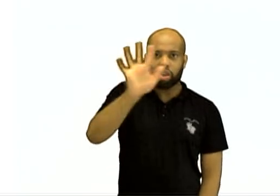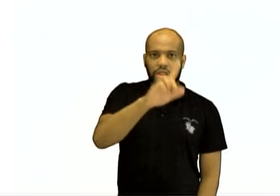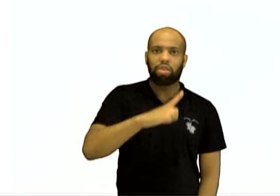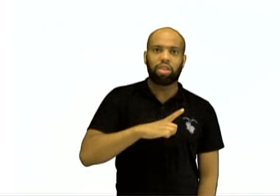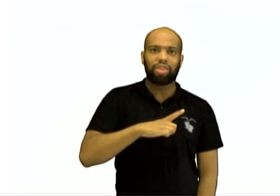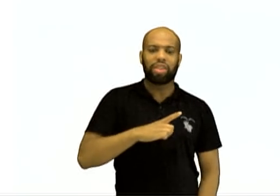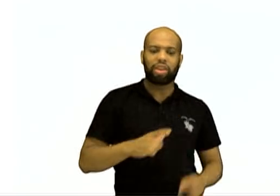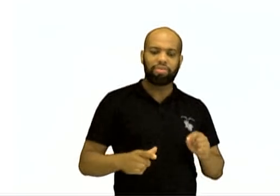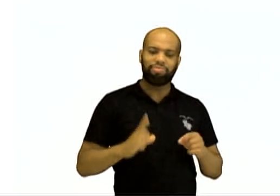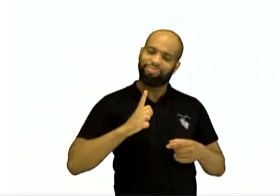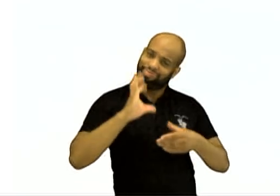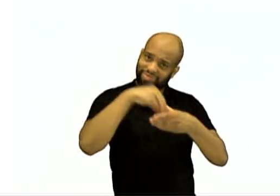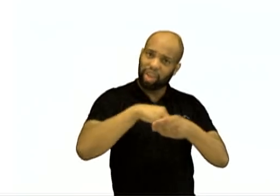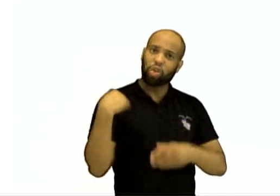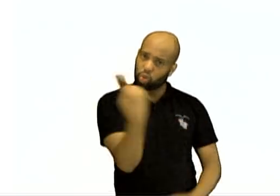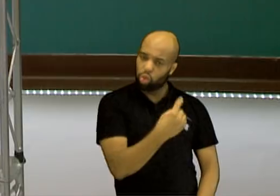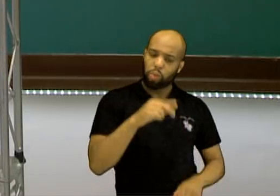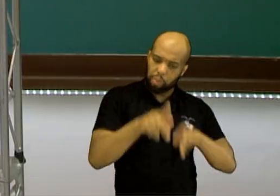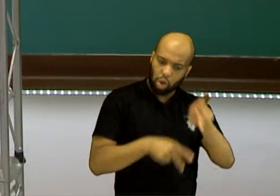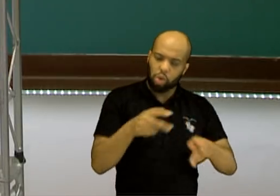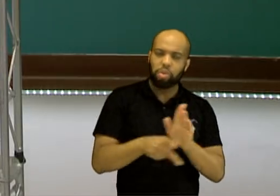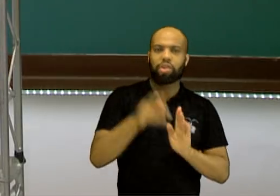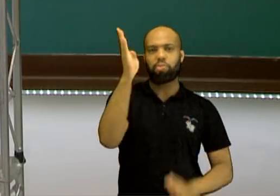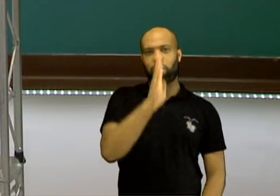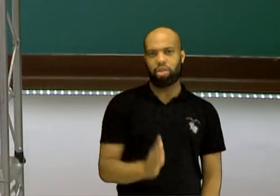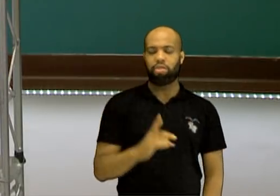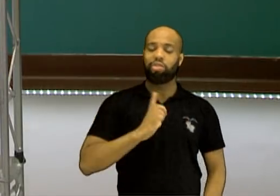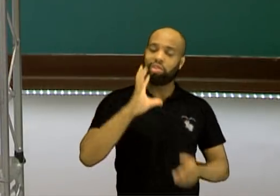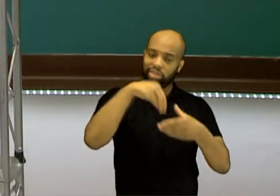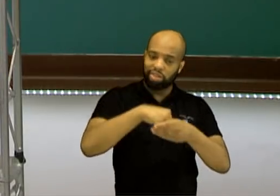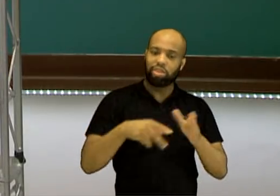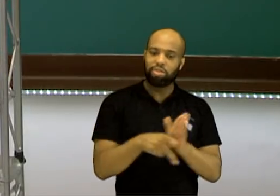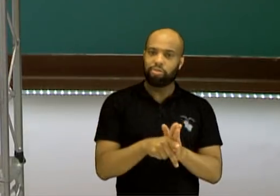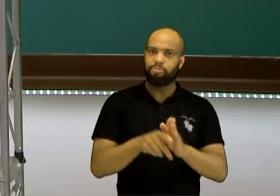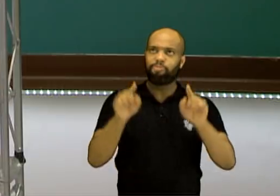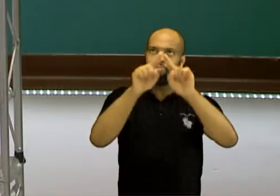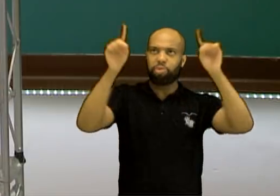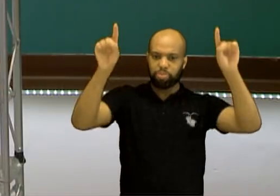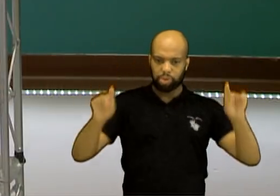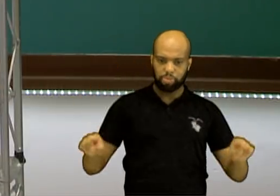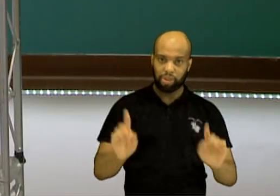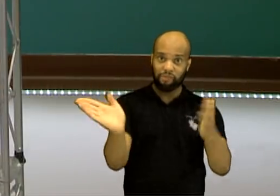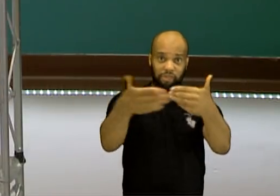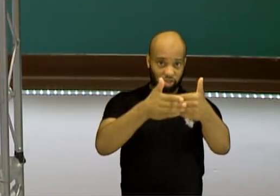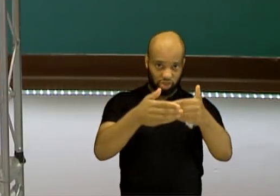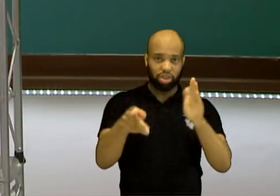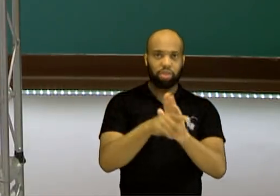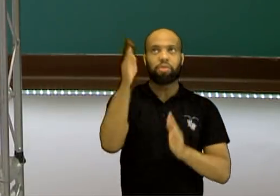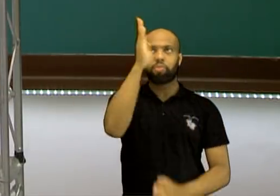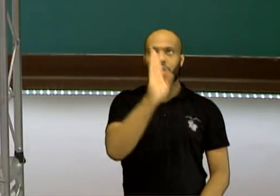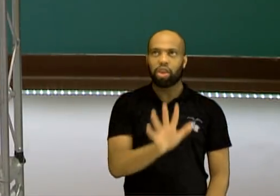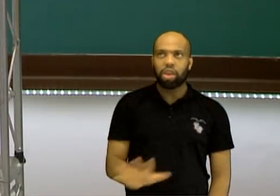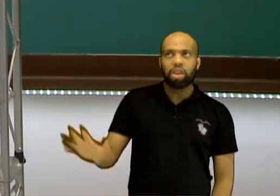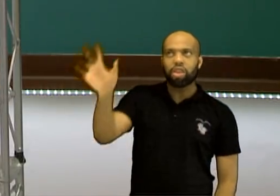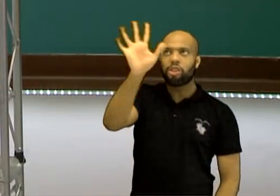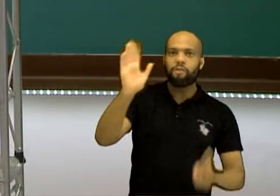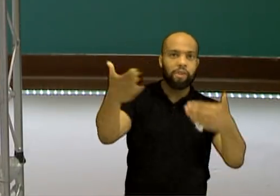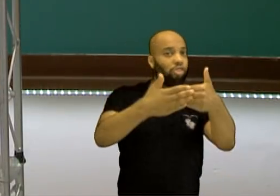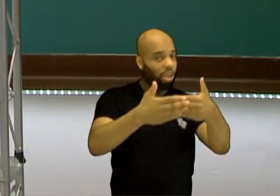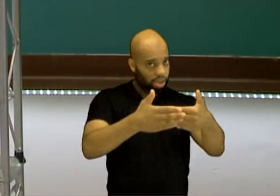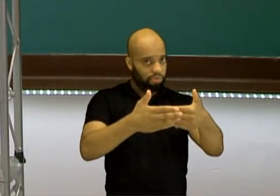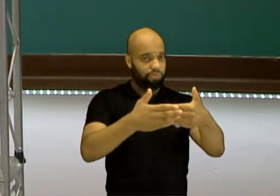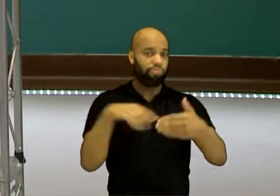nação brasileira, nós estamos dentro desses limites e fronteiras estabelecidos pela configuração dos